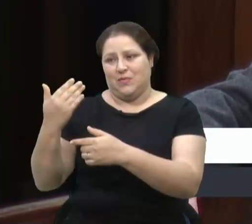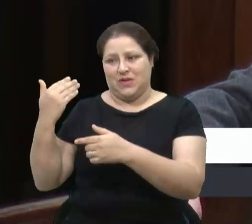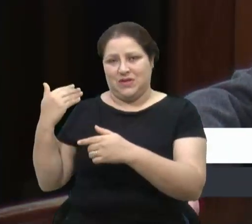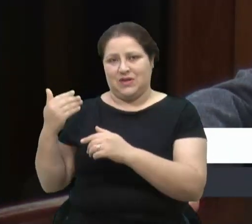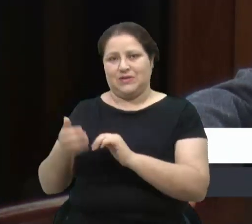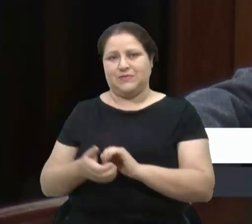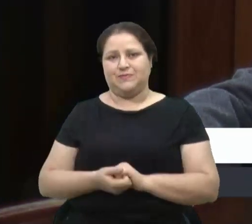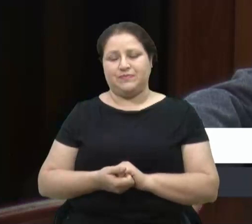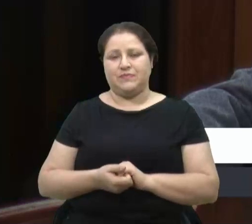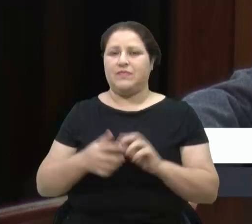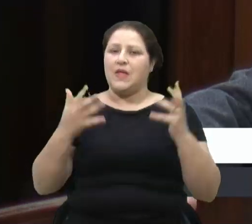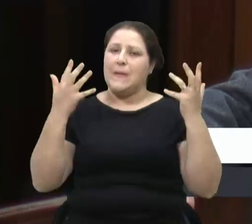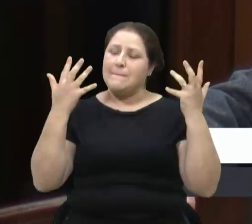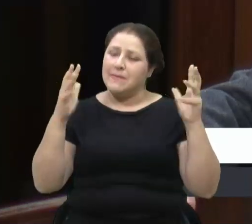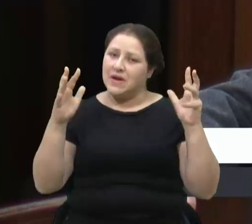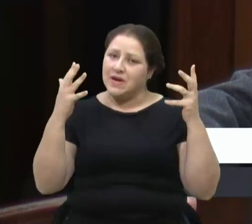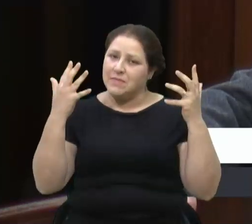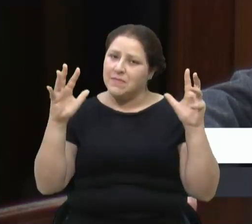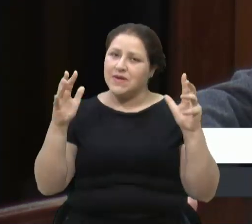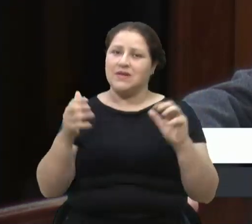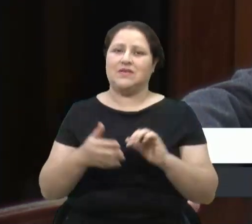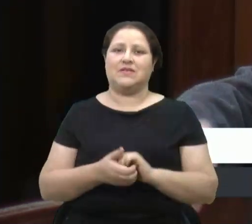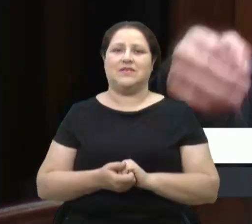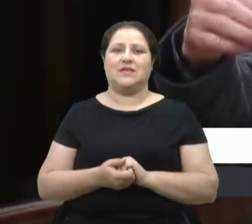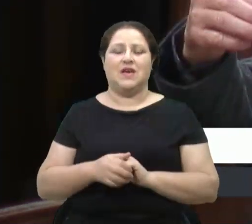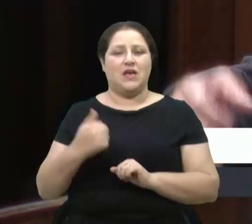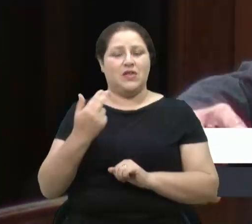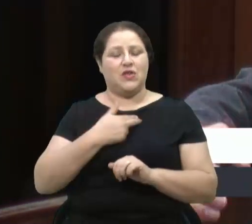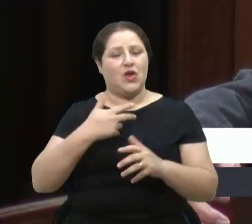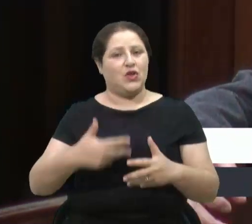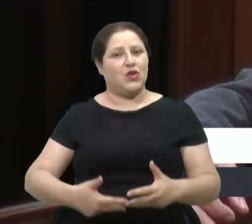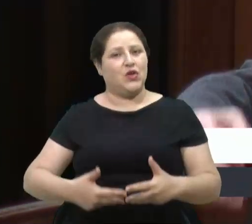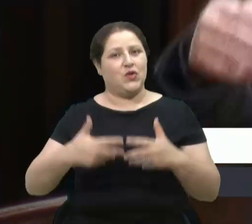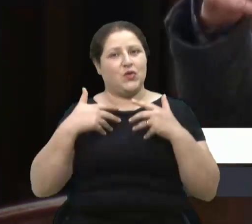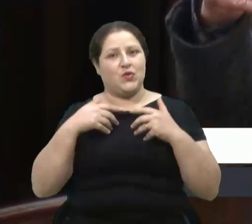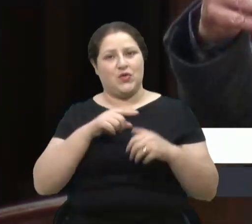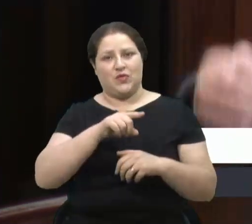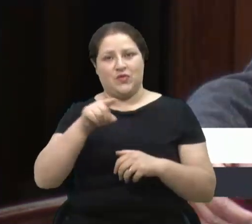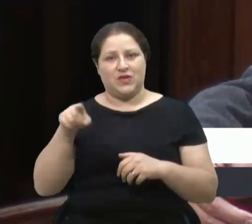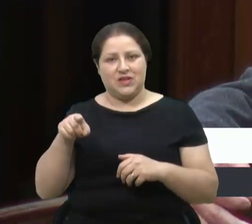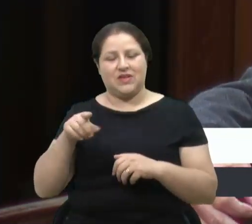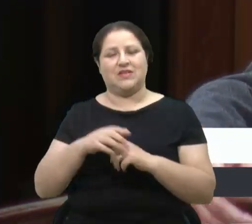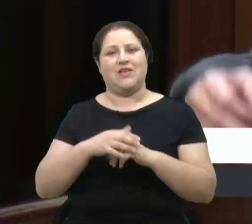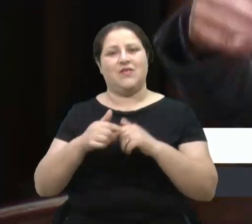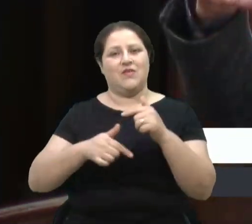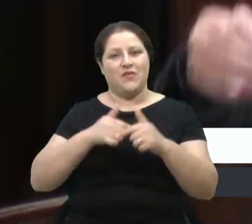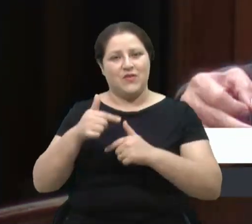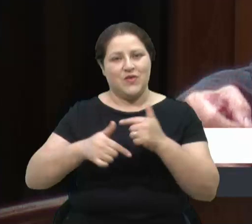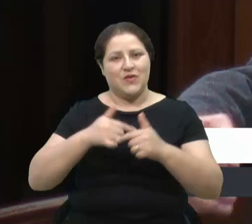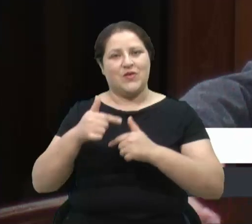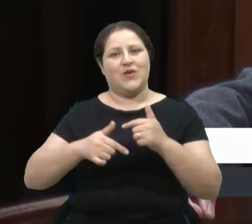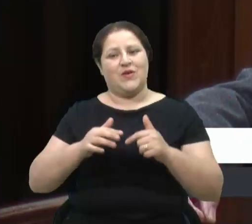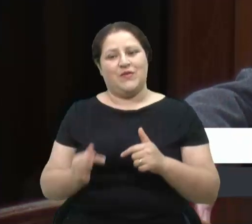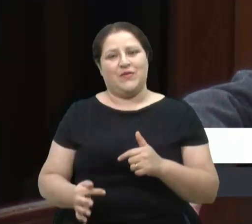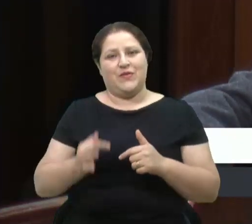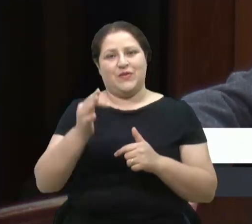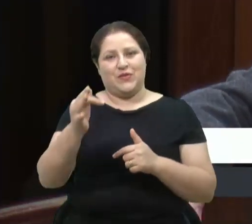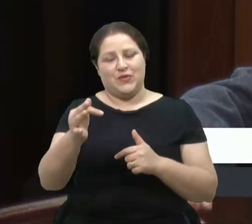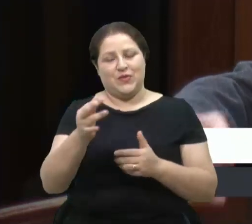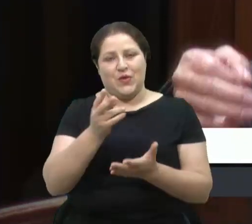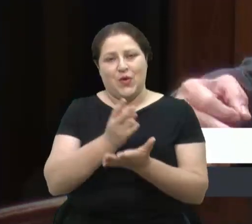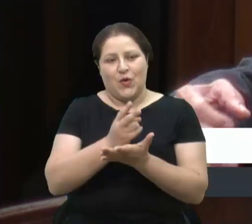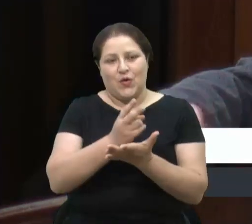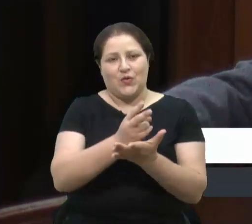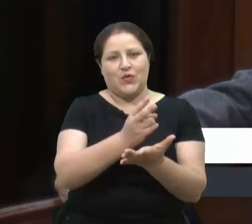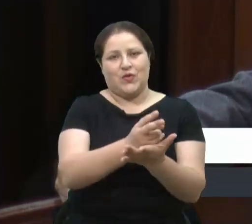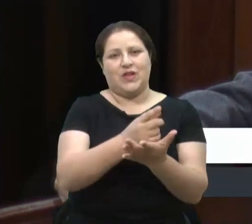que nós temos muito orgulho de vocês vocês são o futuro a continuidade e a garantia velocino